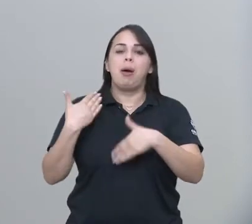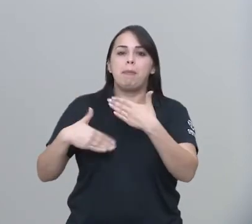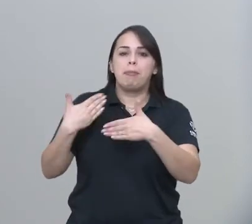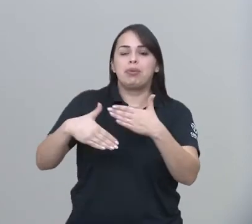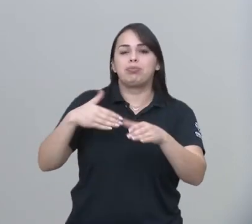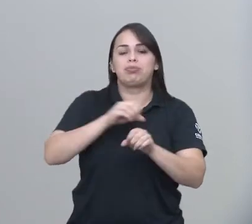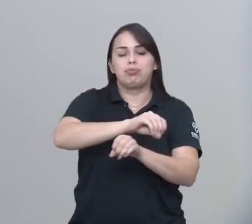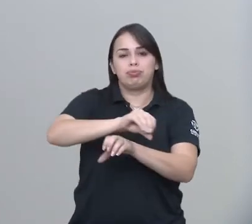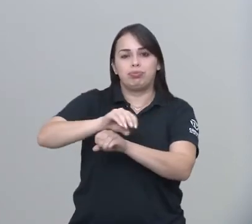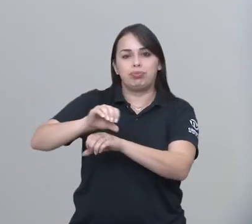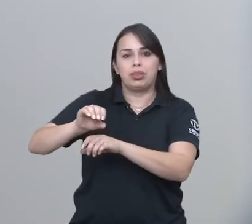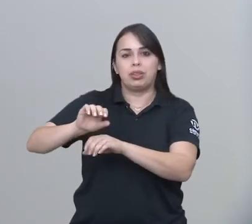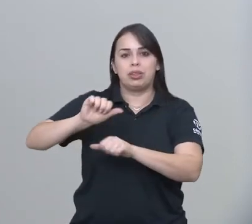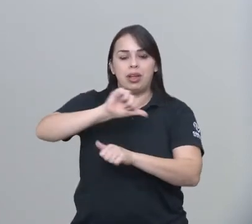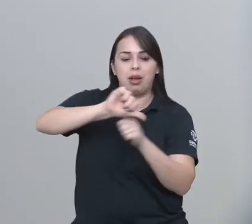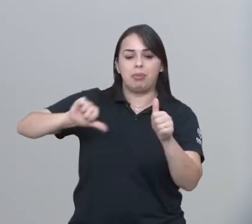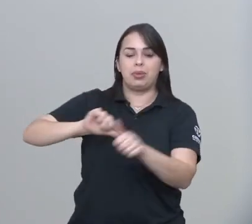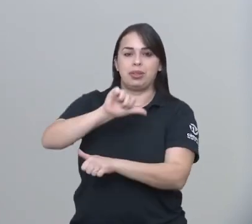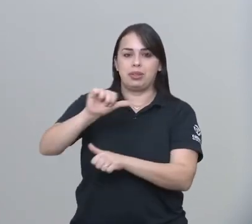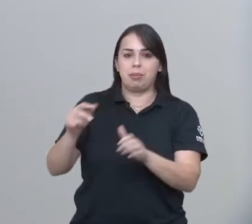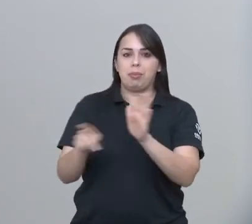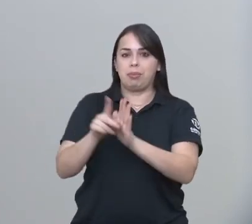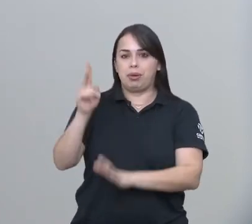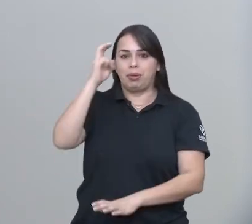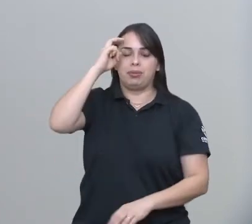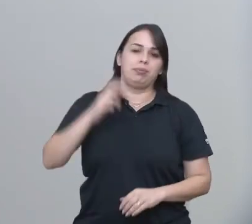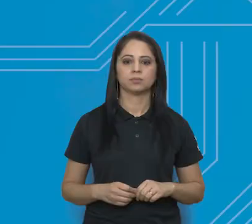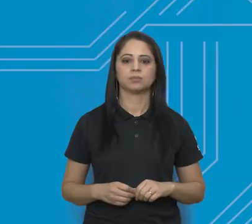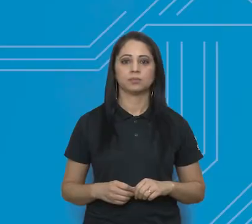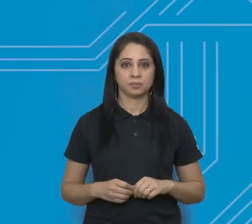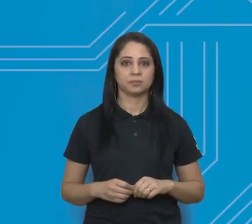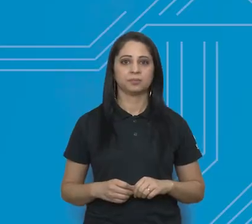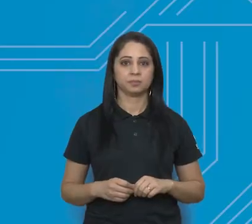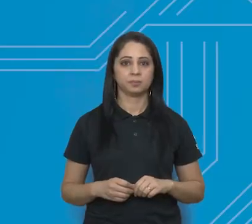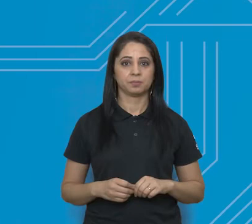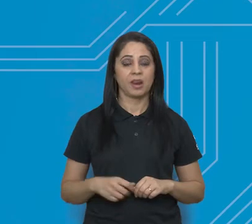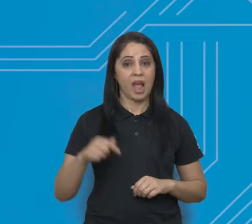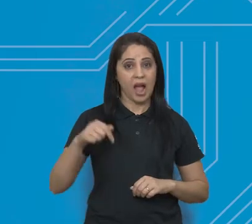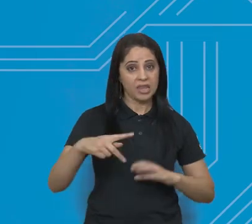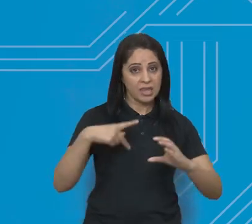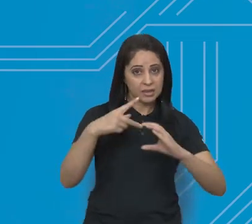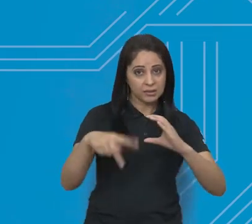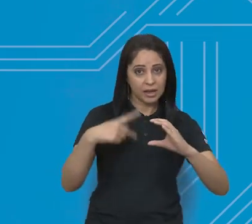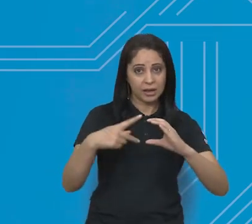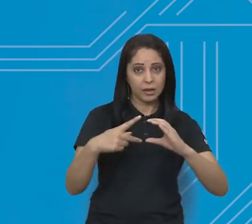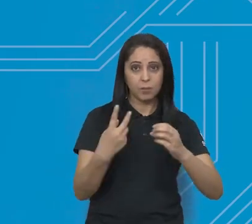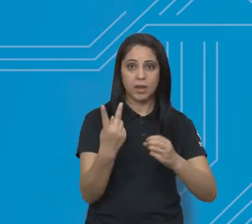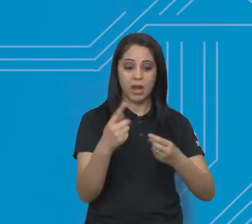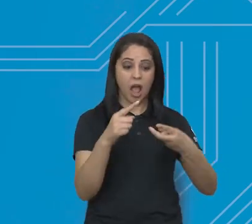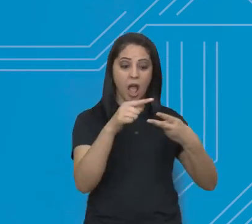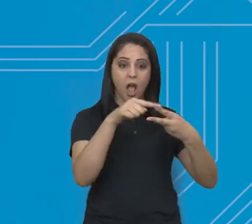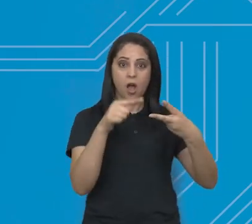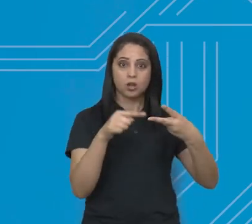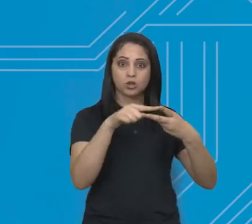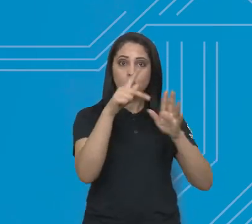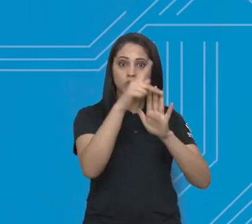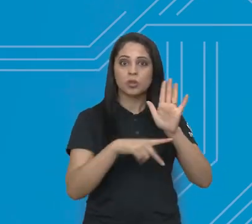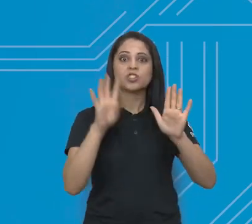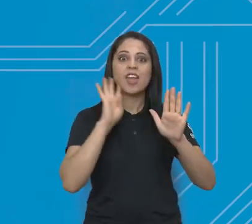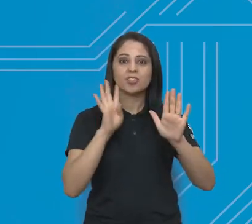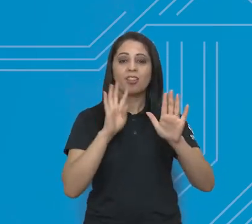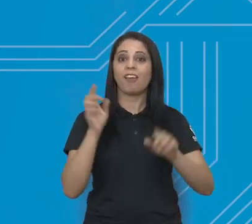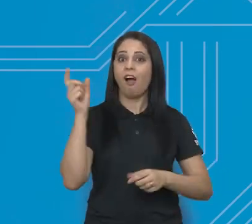processos educativos, porque tudo isso são mudanças culturais. A Câmara também retomou 2 programas bem legais pautados